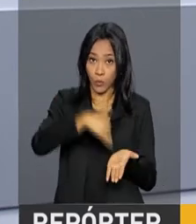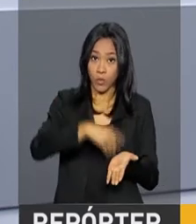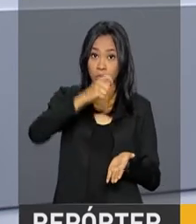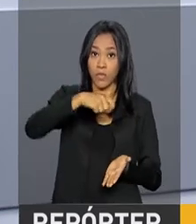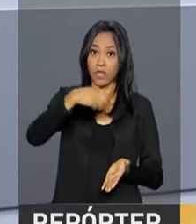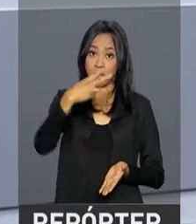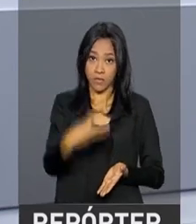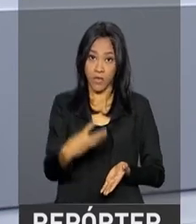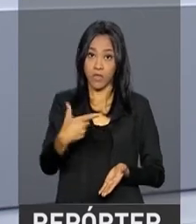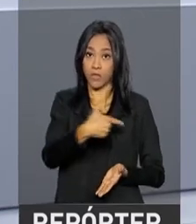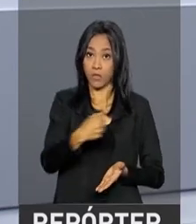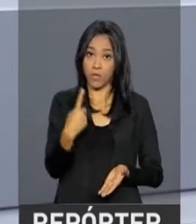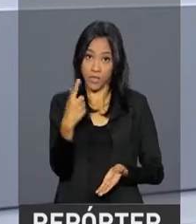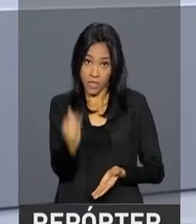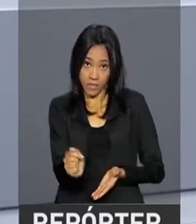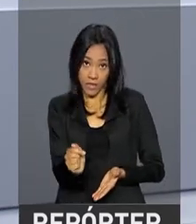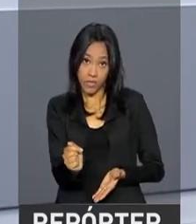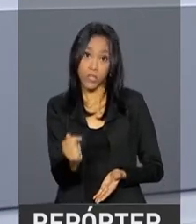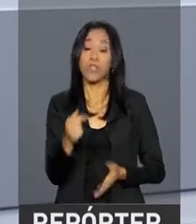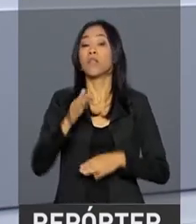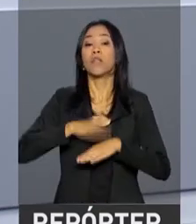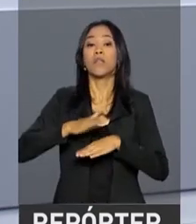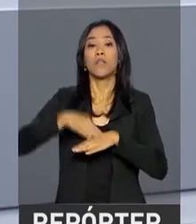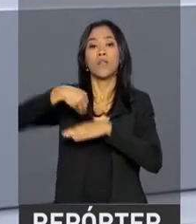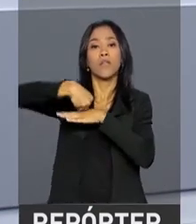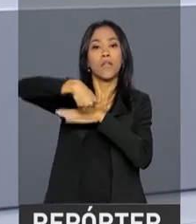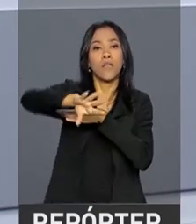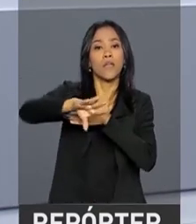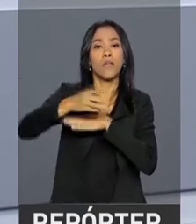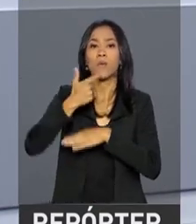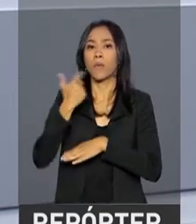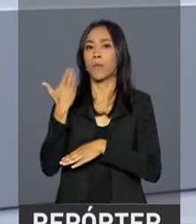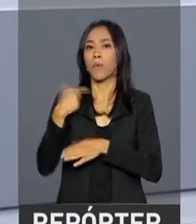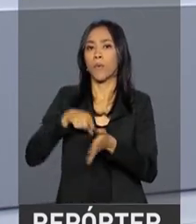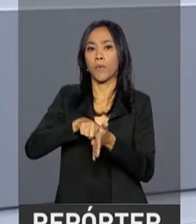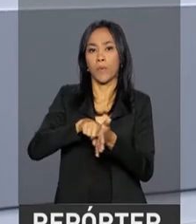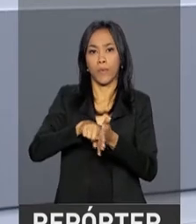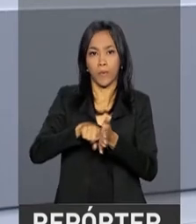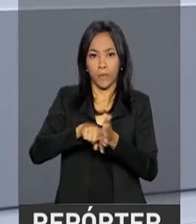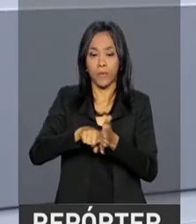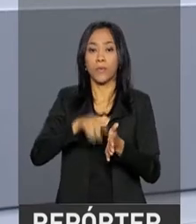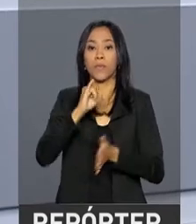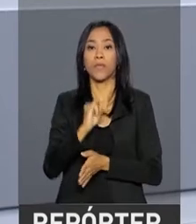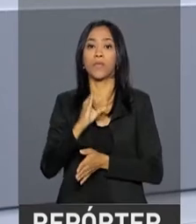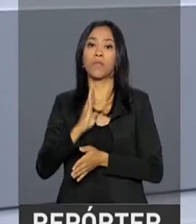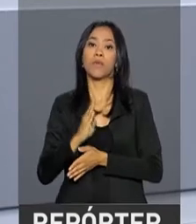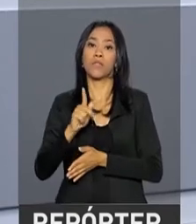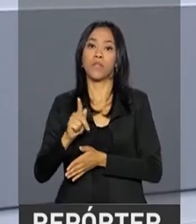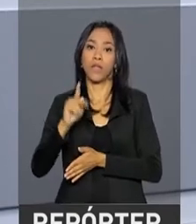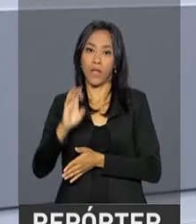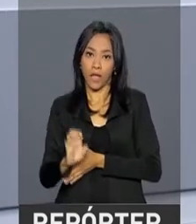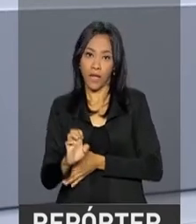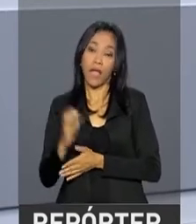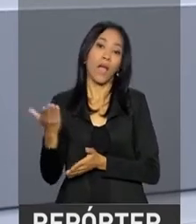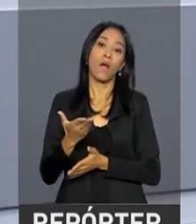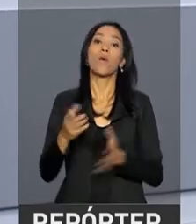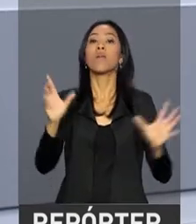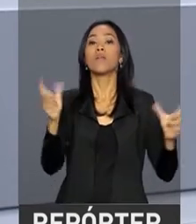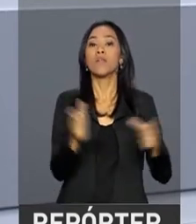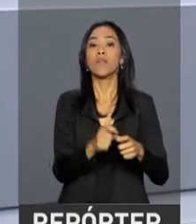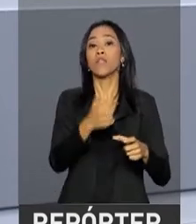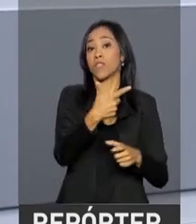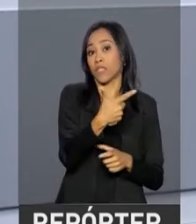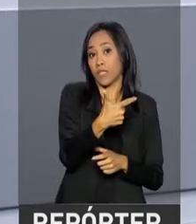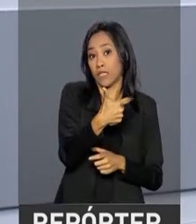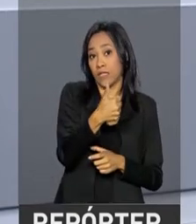aos 3 meses anteriores. De acordo com os dados divulgados agora há pouco pelo IBGE, esse público recuou de 13 milhões para